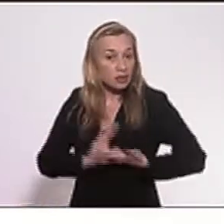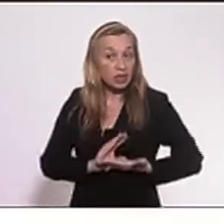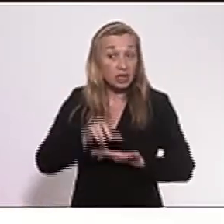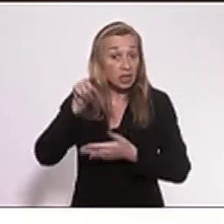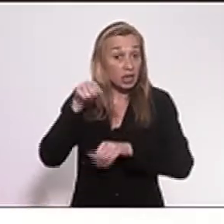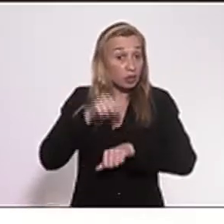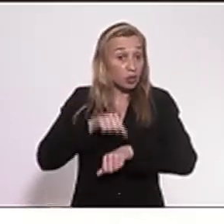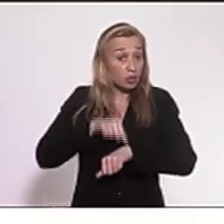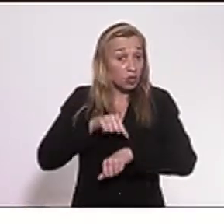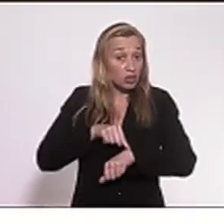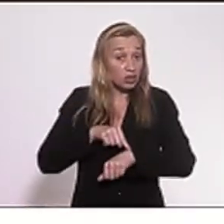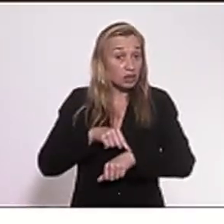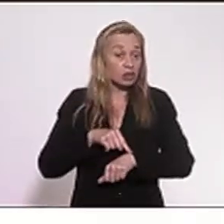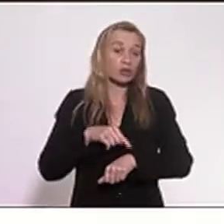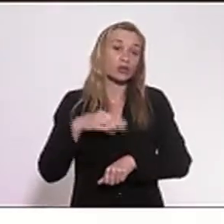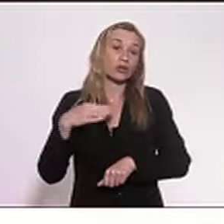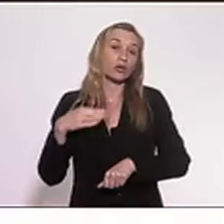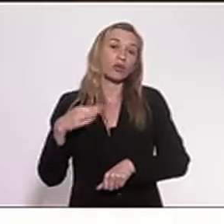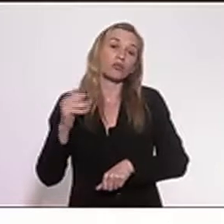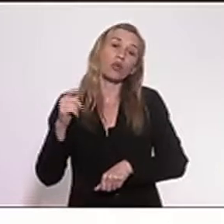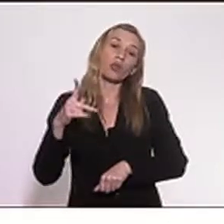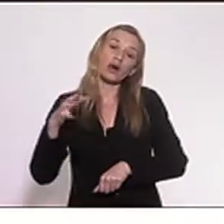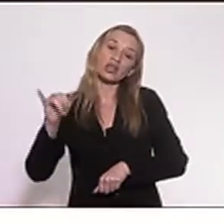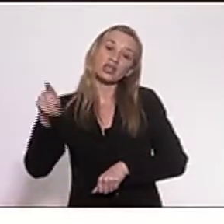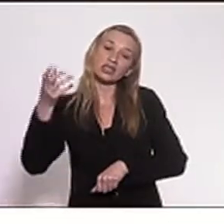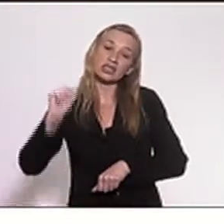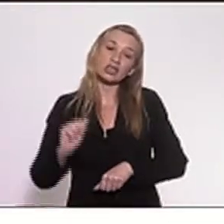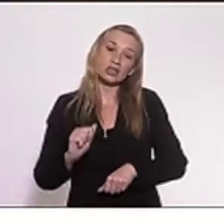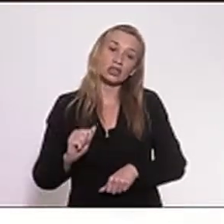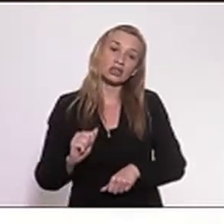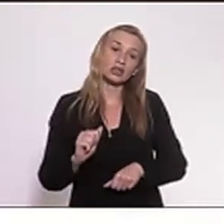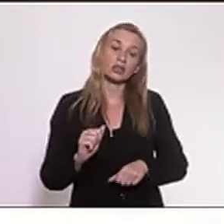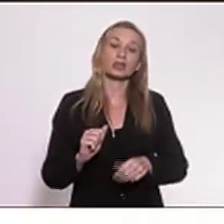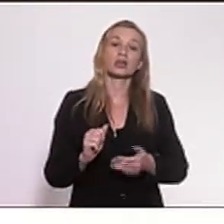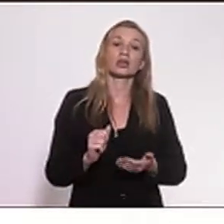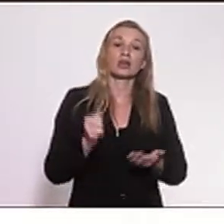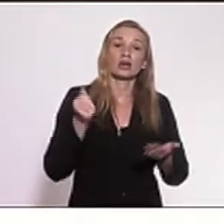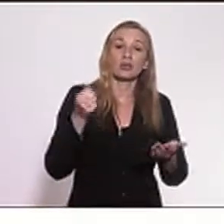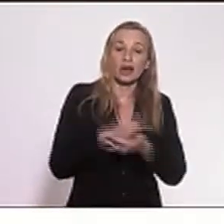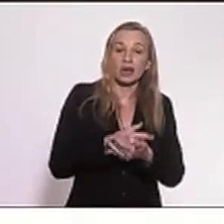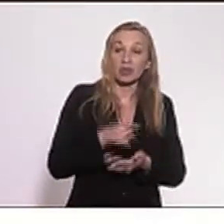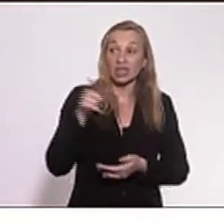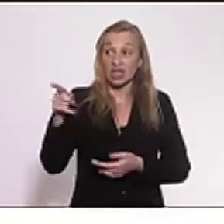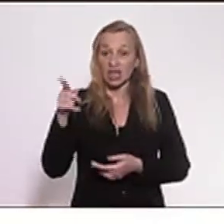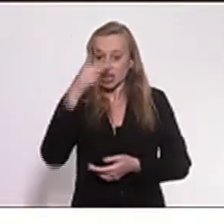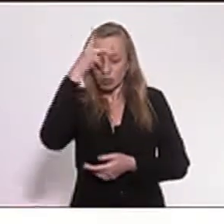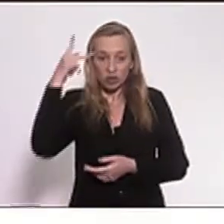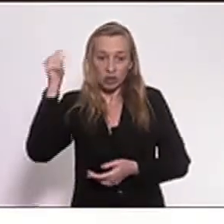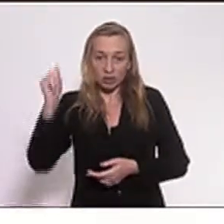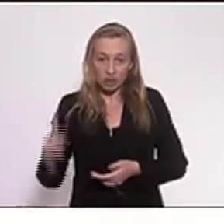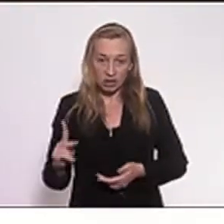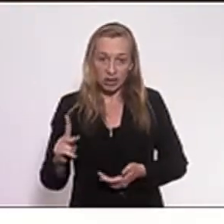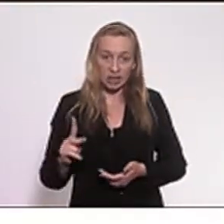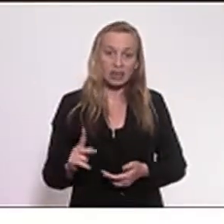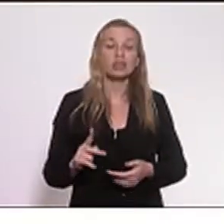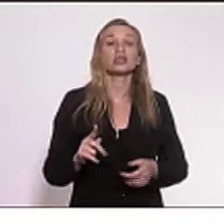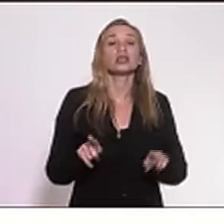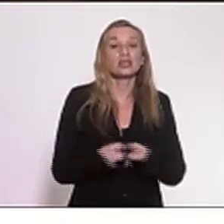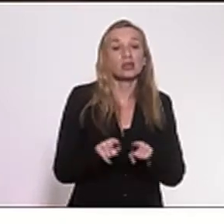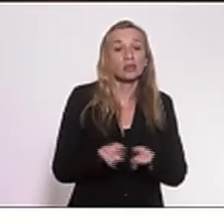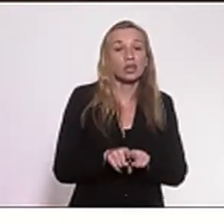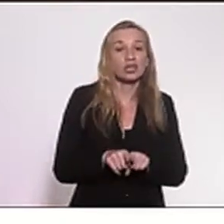momento uma poupança equivalente pelo menos ao pagamento daqueles aposentados e